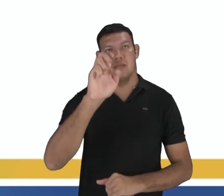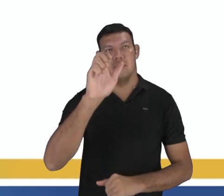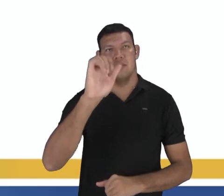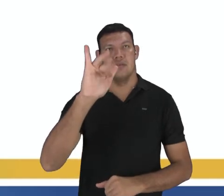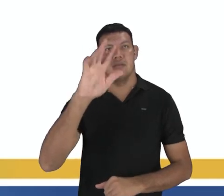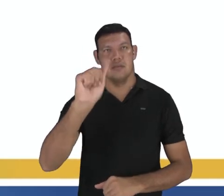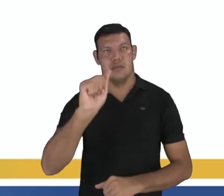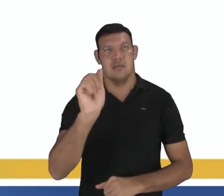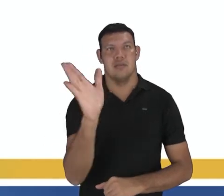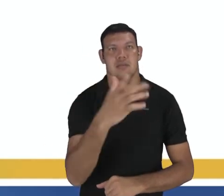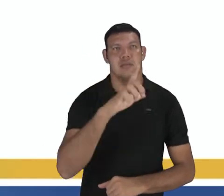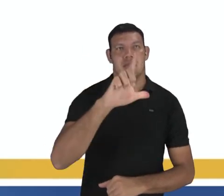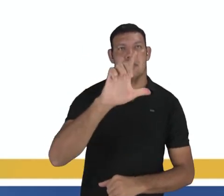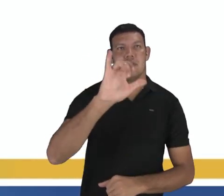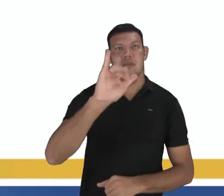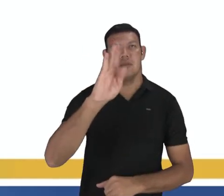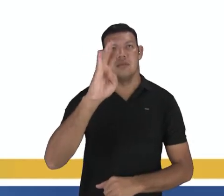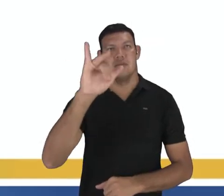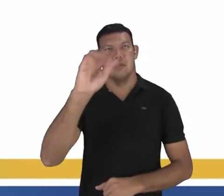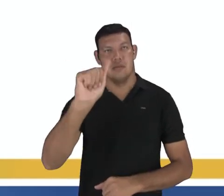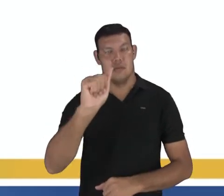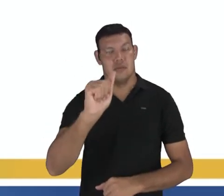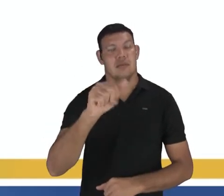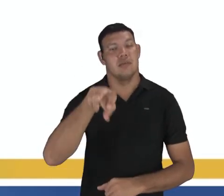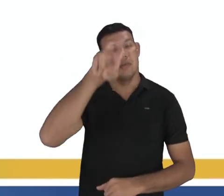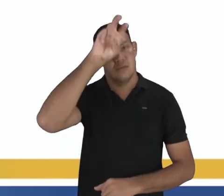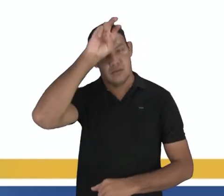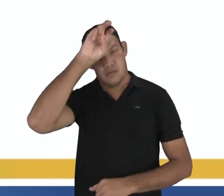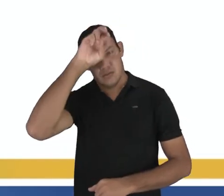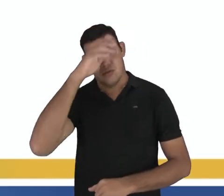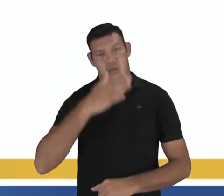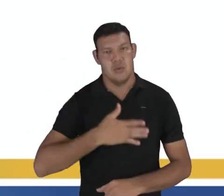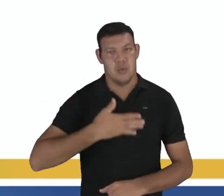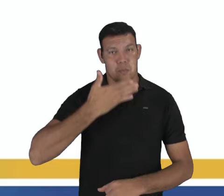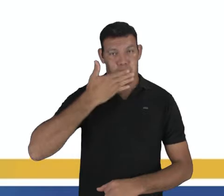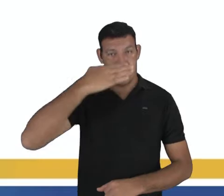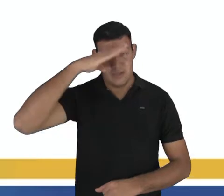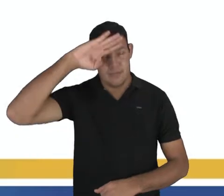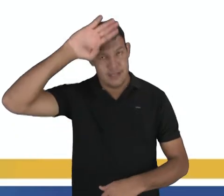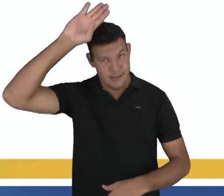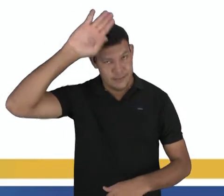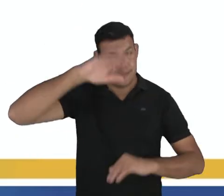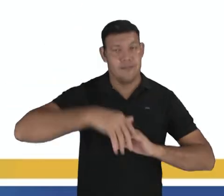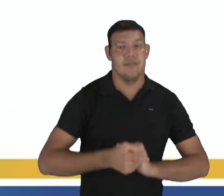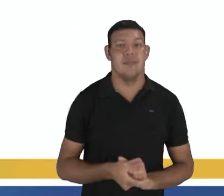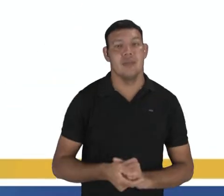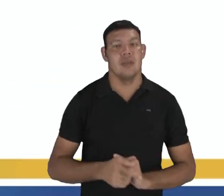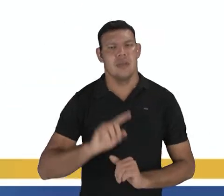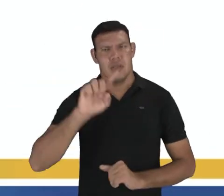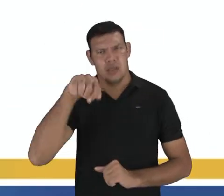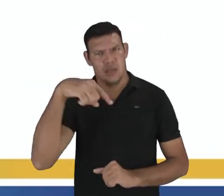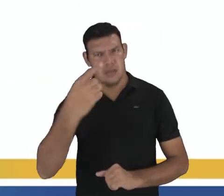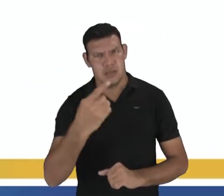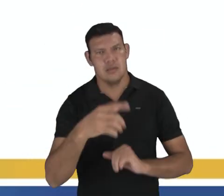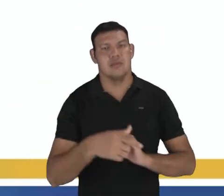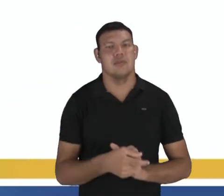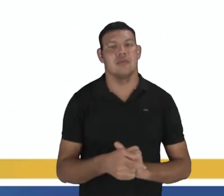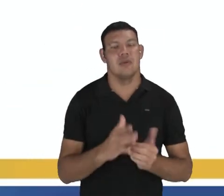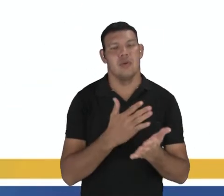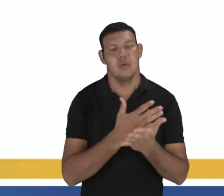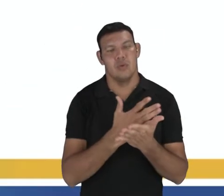muito a difusão aí dos muçulmanos, né? Do islamismo, né? Que depois vai conversar com a outra